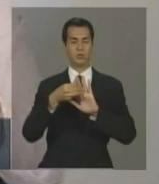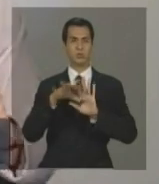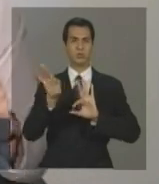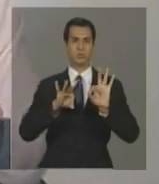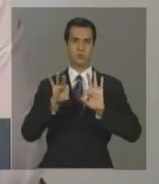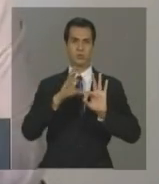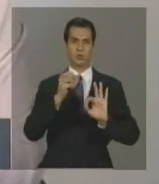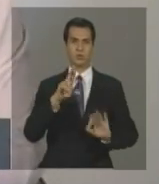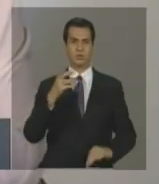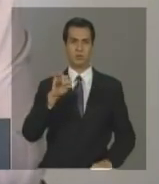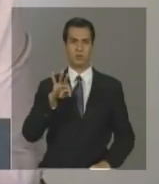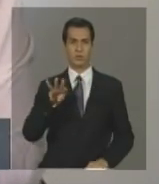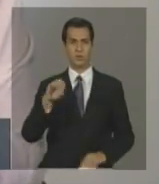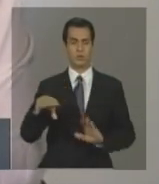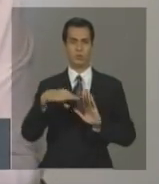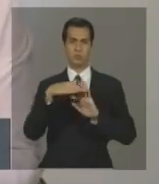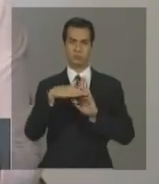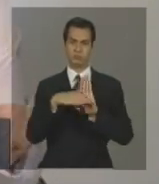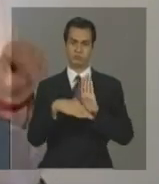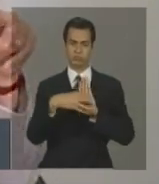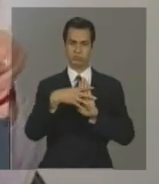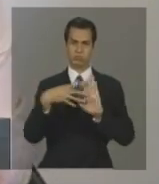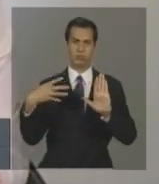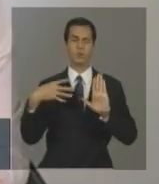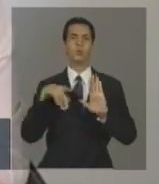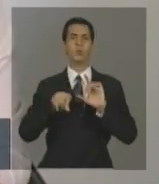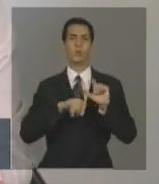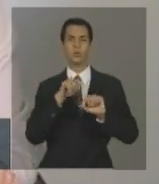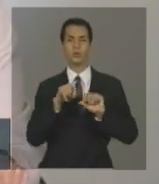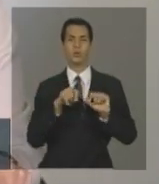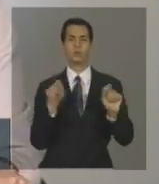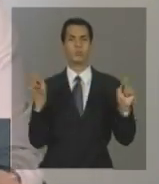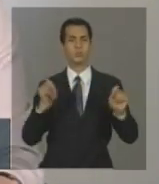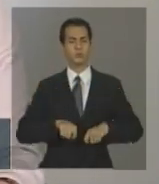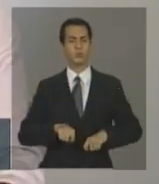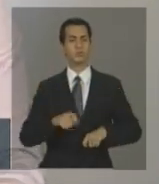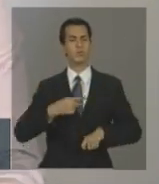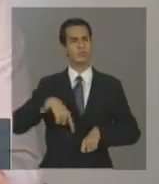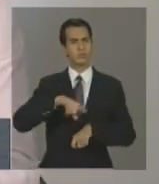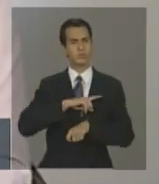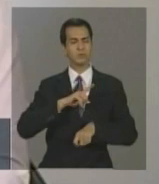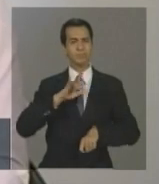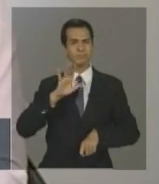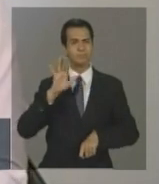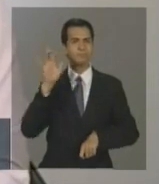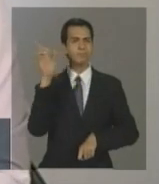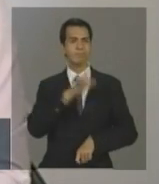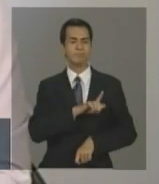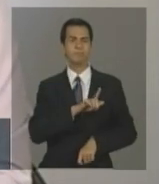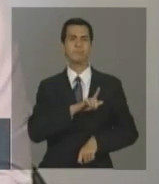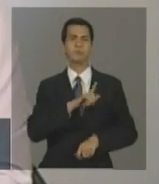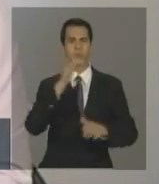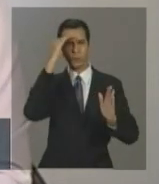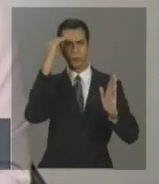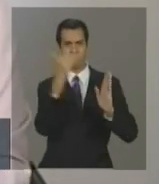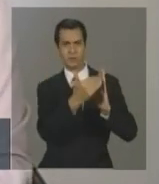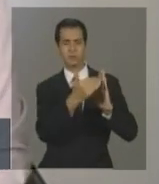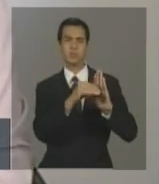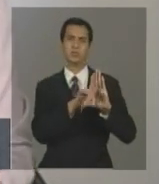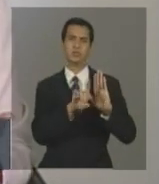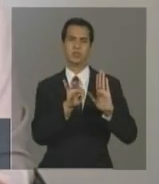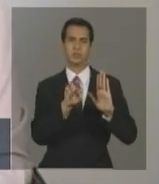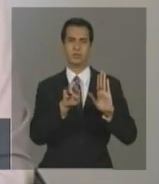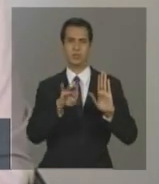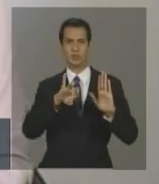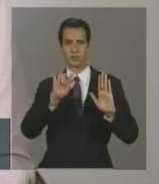foi o caminho que nós encontramos para cumprirmos essa diretriz número 15, que